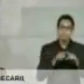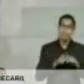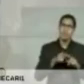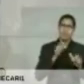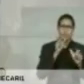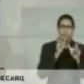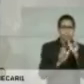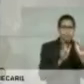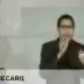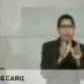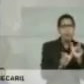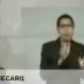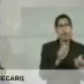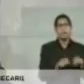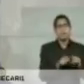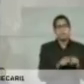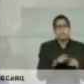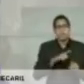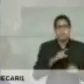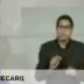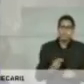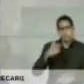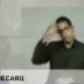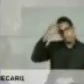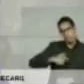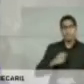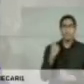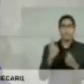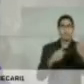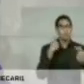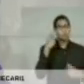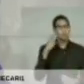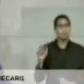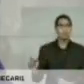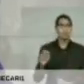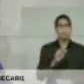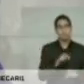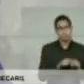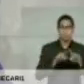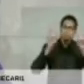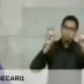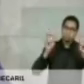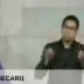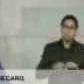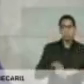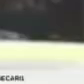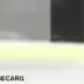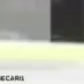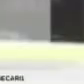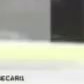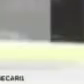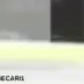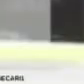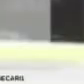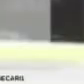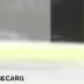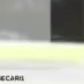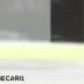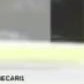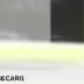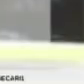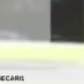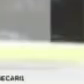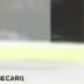ofendendo, inclusive o decoro e a honra de, a mim, não só a minha, como dos vereadores aqui dessa casa, insinuando muitas coisas, inclusive o funcionalismo público.